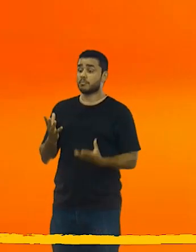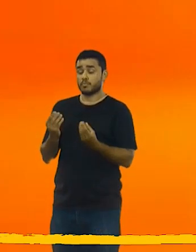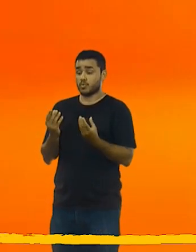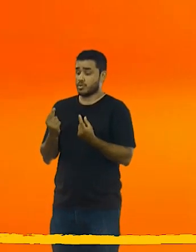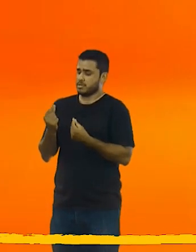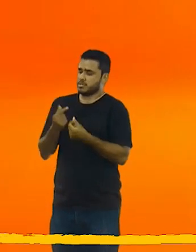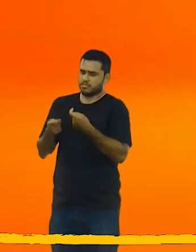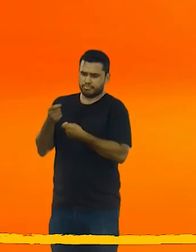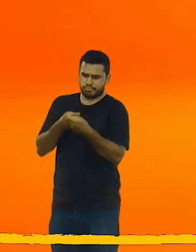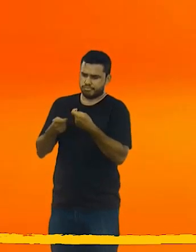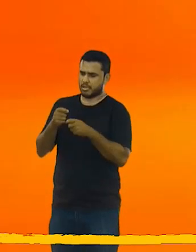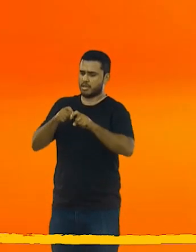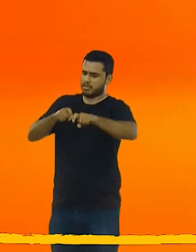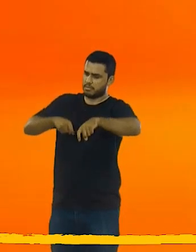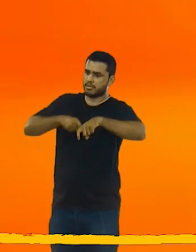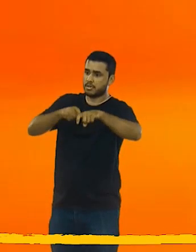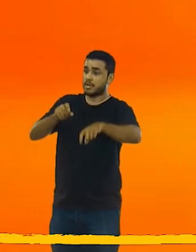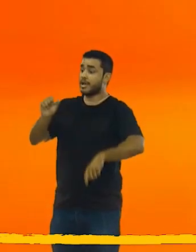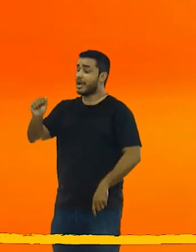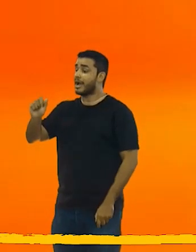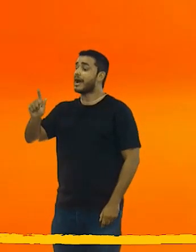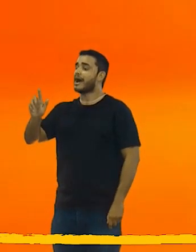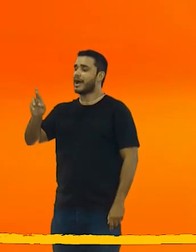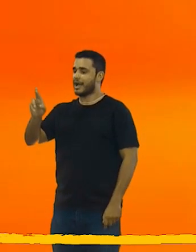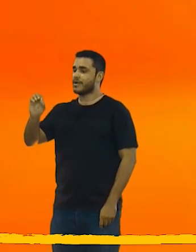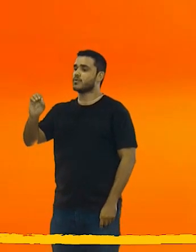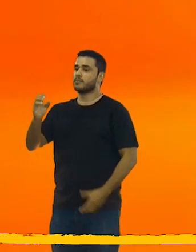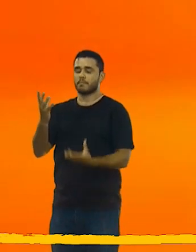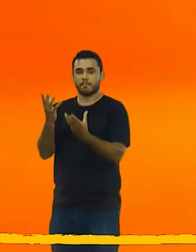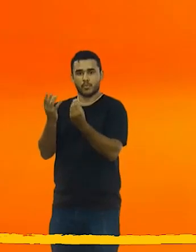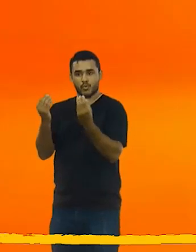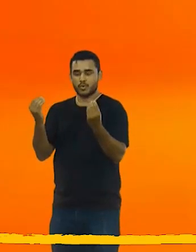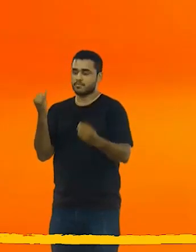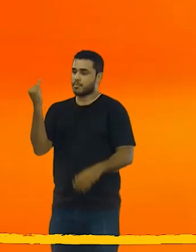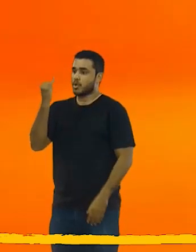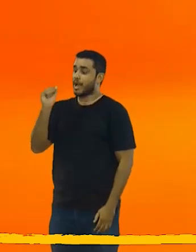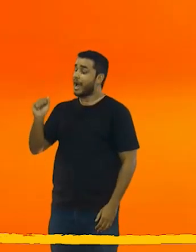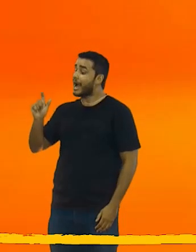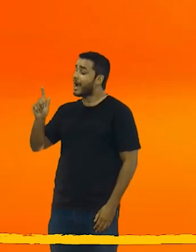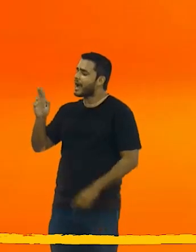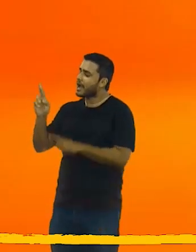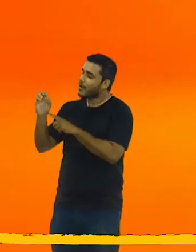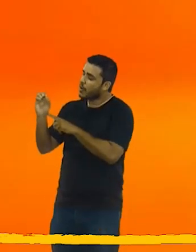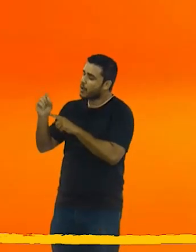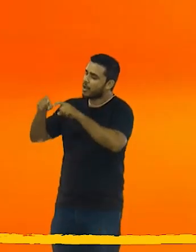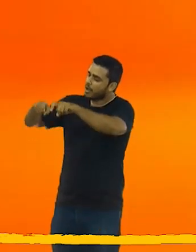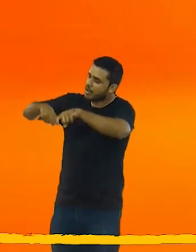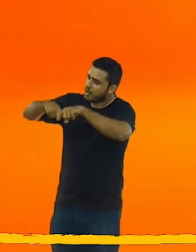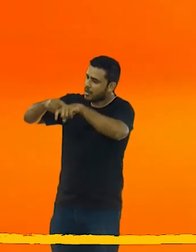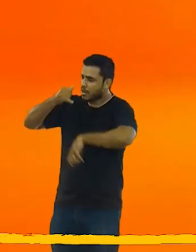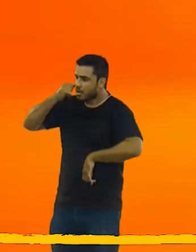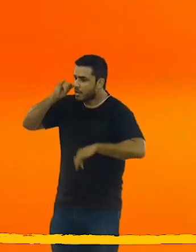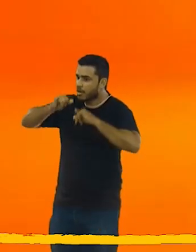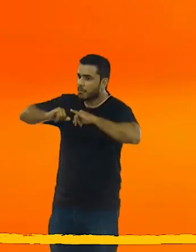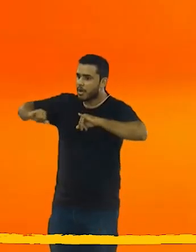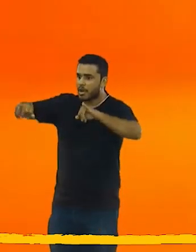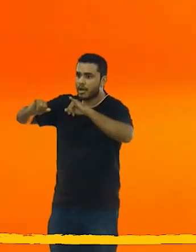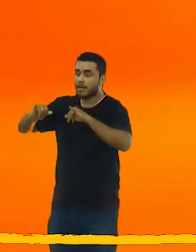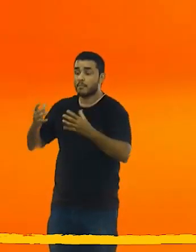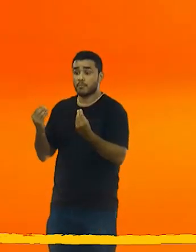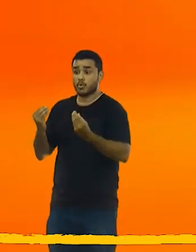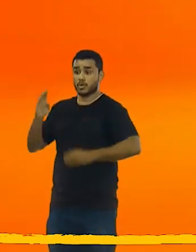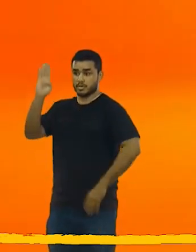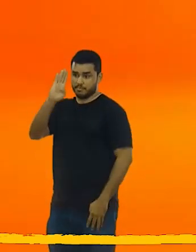ligado à agricultura. O agro realmente é pop, o agro é tech, o agro é tudo. Tudo bem? Quando a gente fala sobre